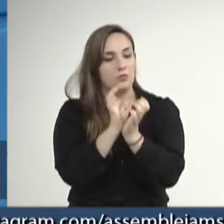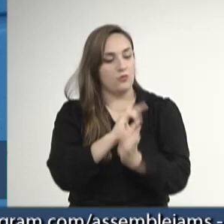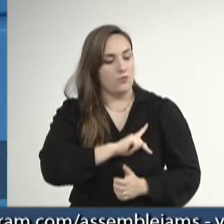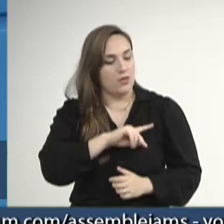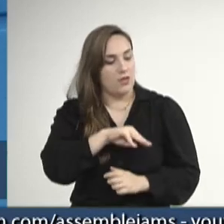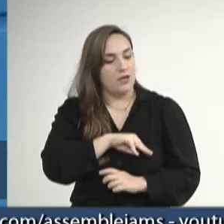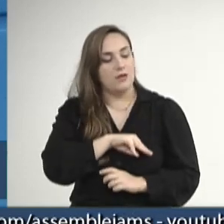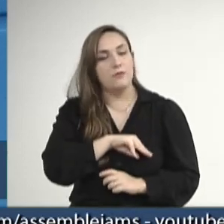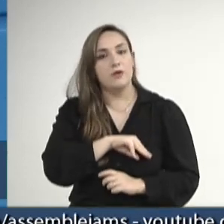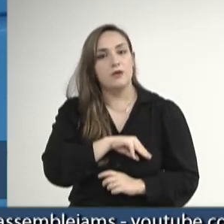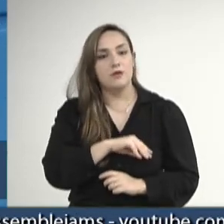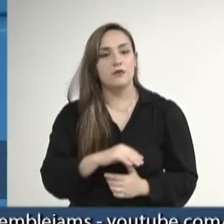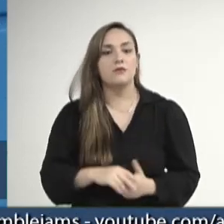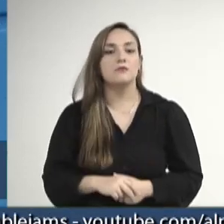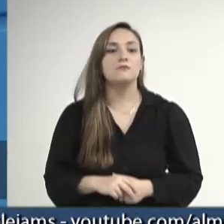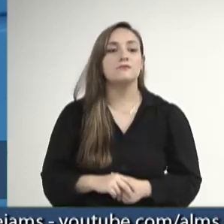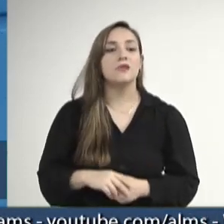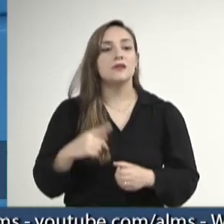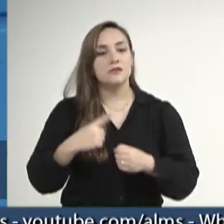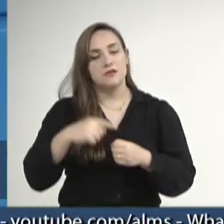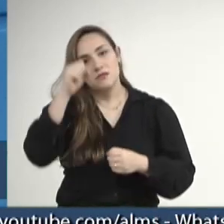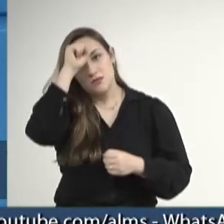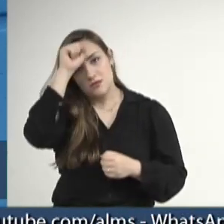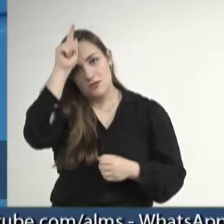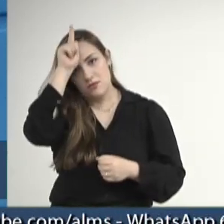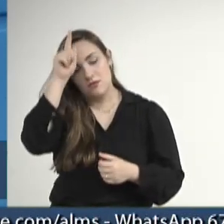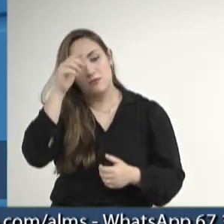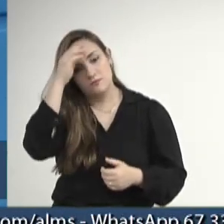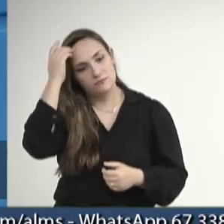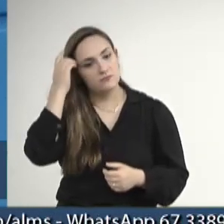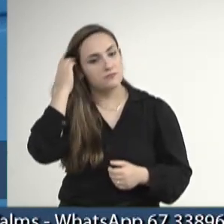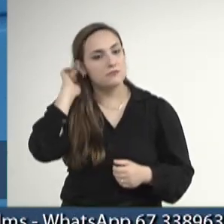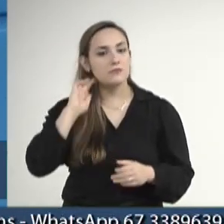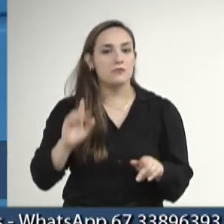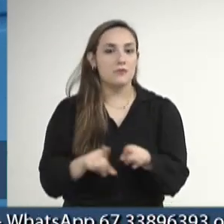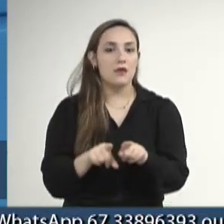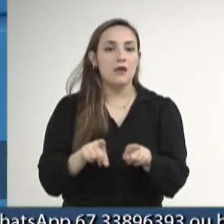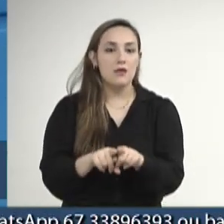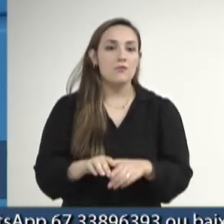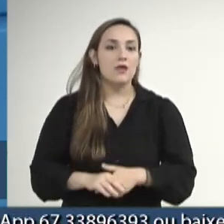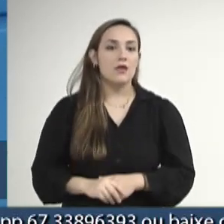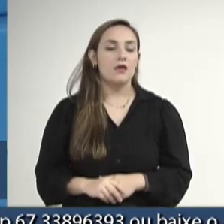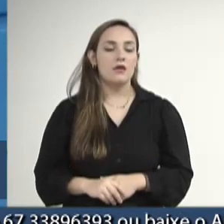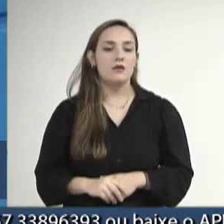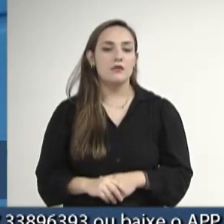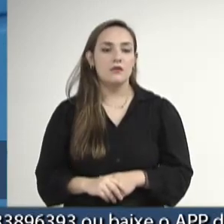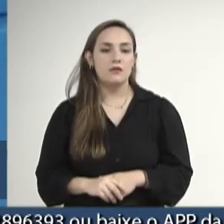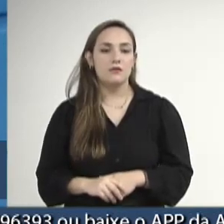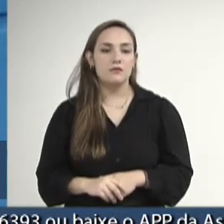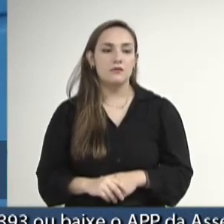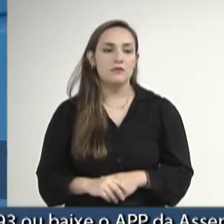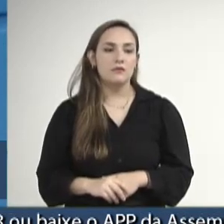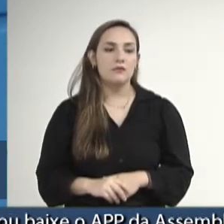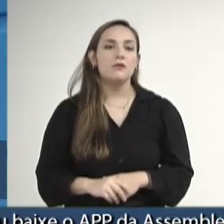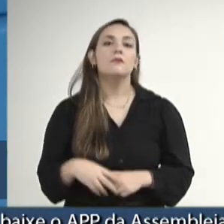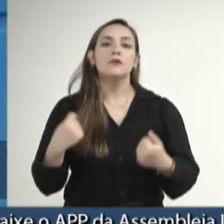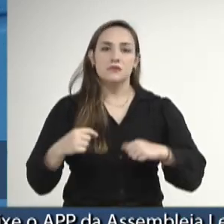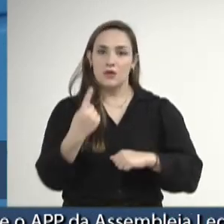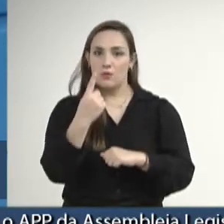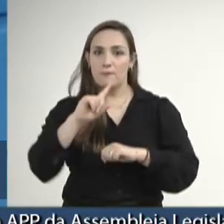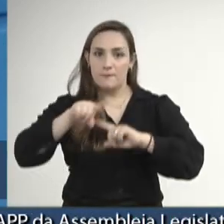Militar a cidade de São Gabriel do Oeste bem como a disponibilização de mais uma